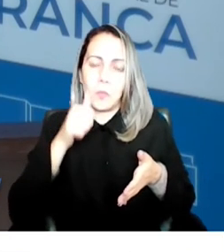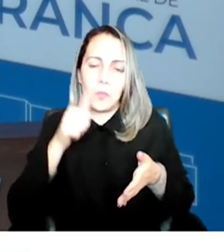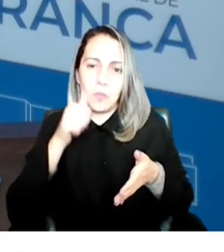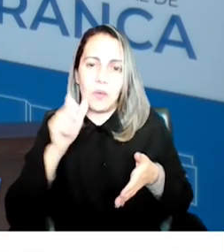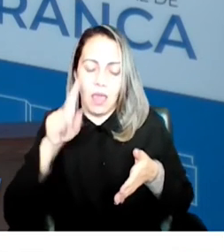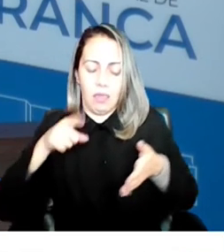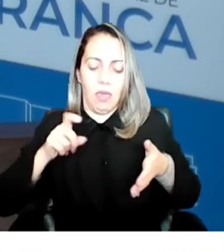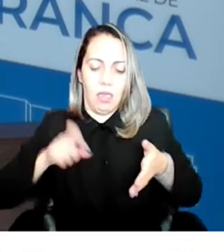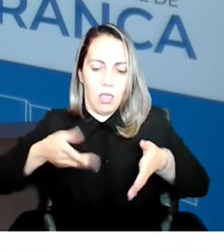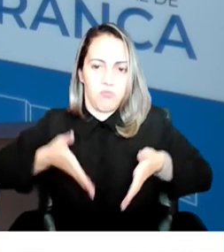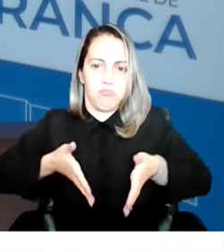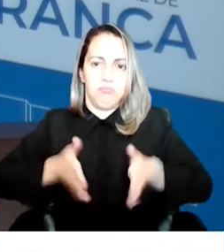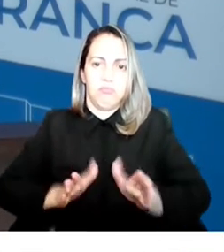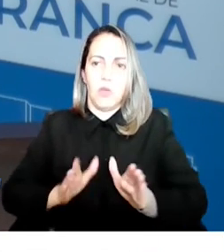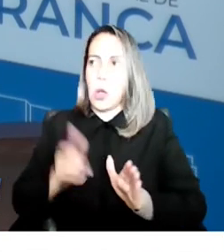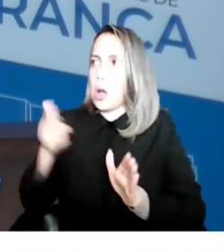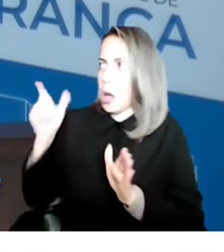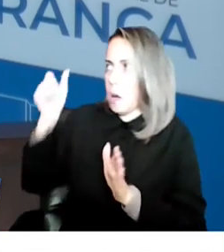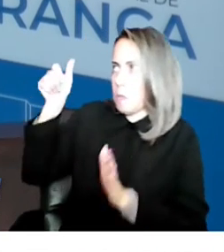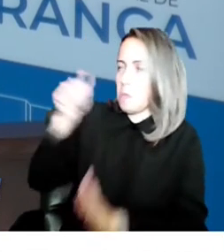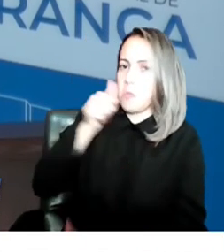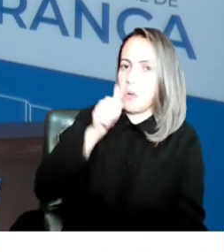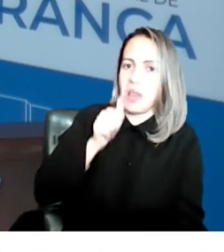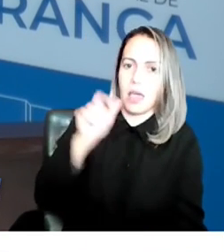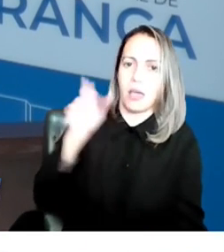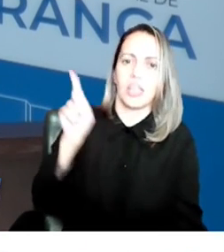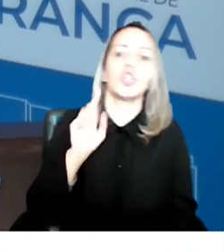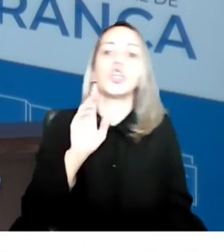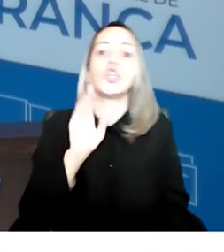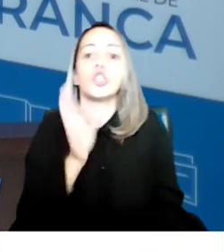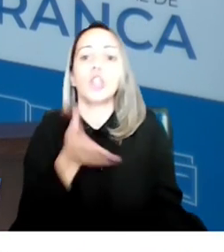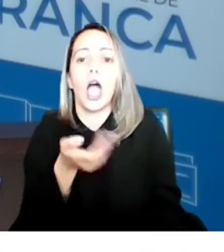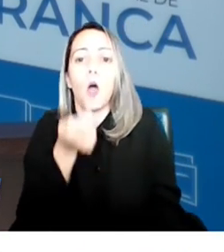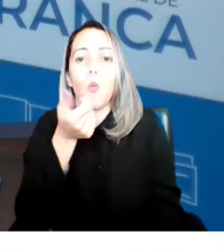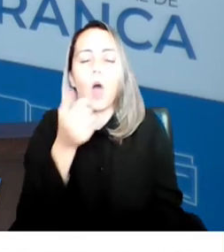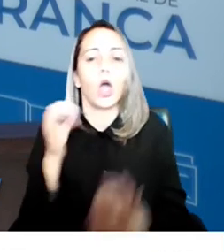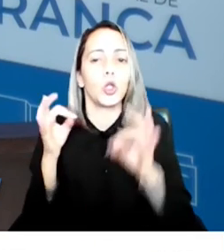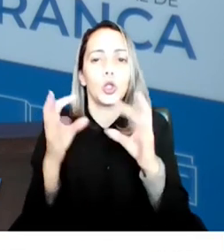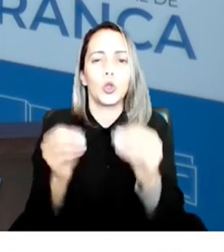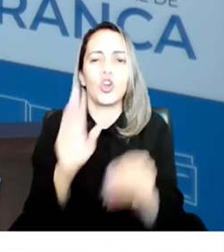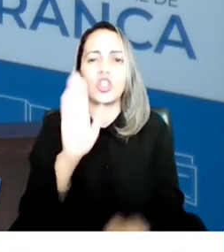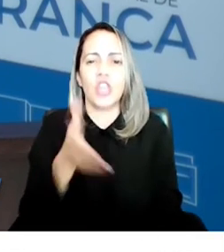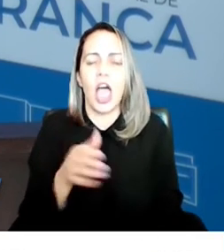sexual, importunação ou assédio, pelo menos a partir dos 9, 10 anos de idade.